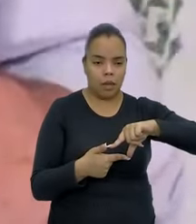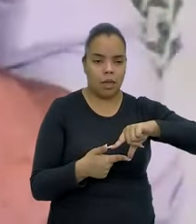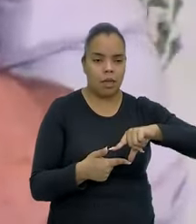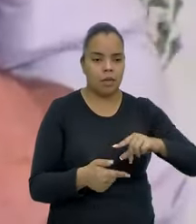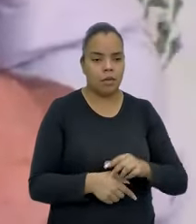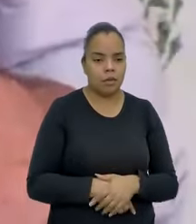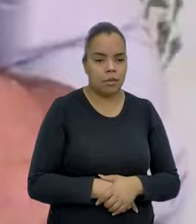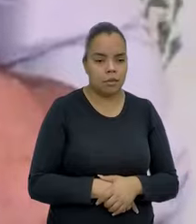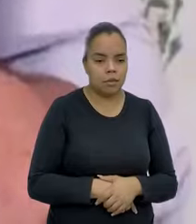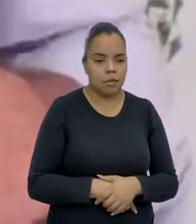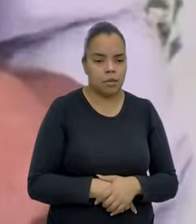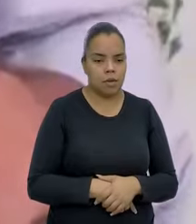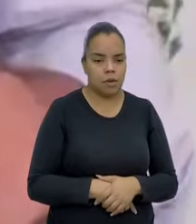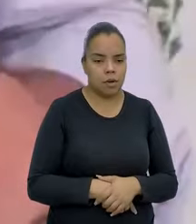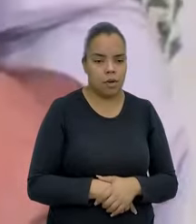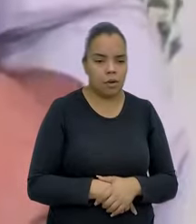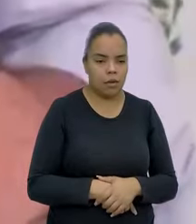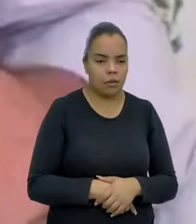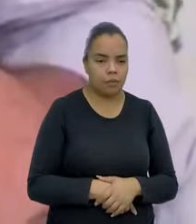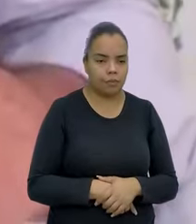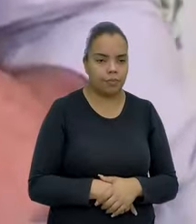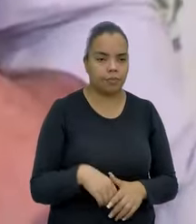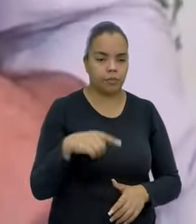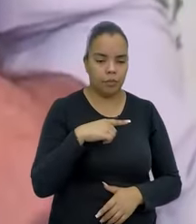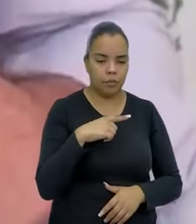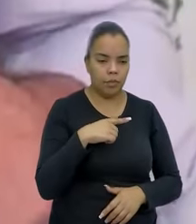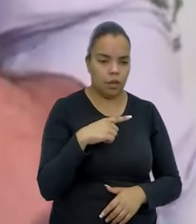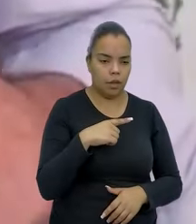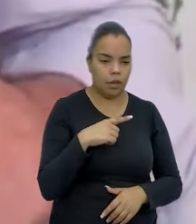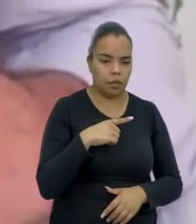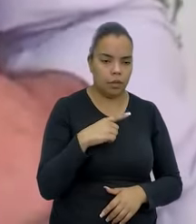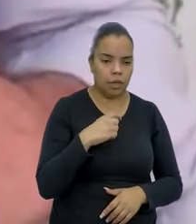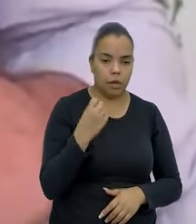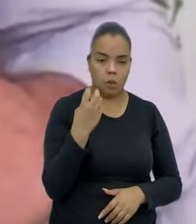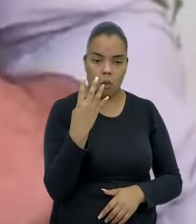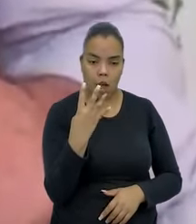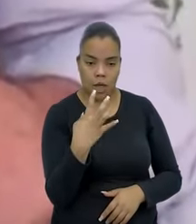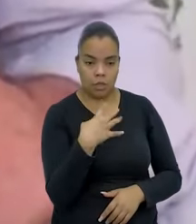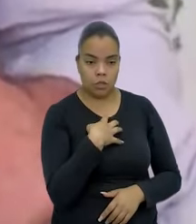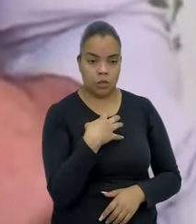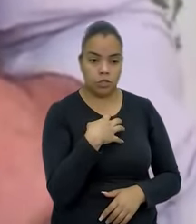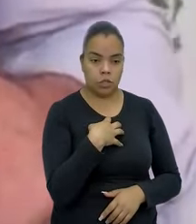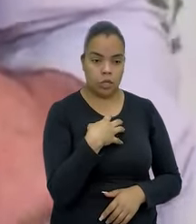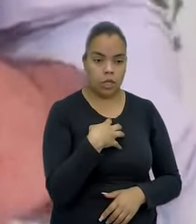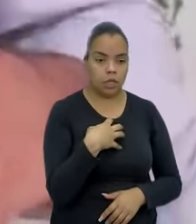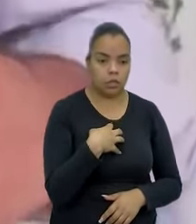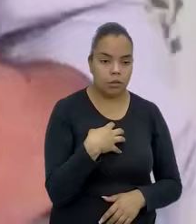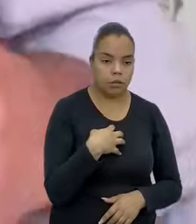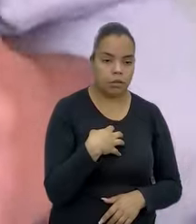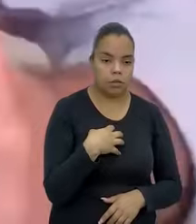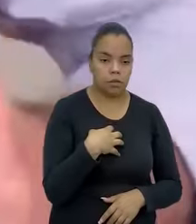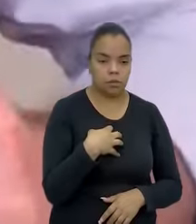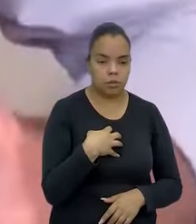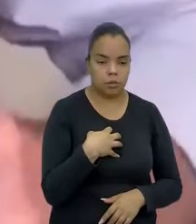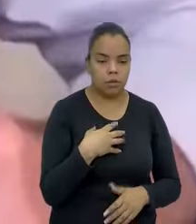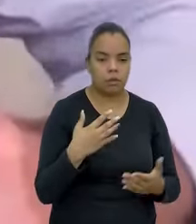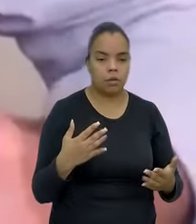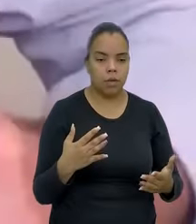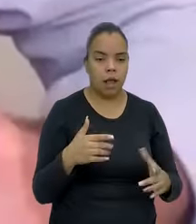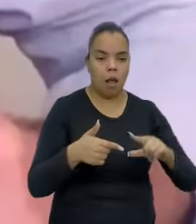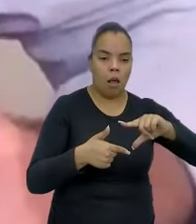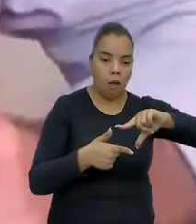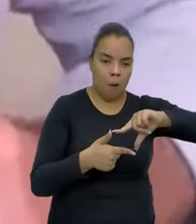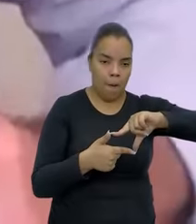base também se torna um quadrado então eu tenho 4 maneiras diferentes de transformar esse